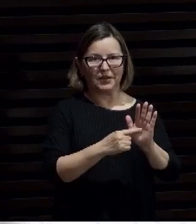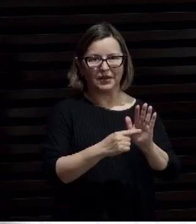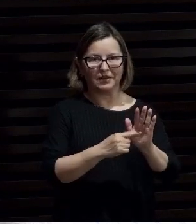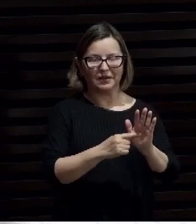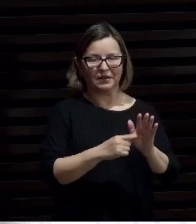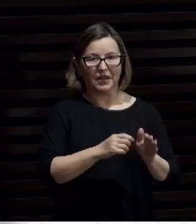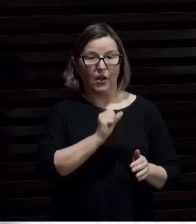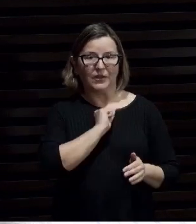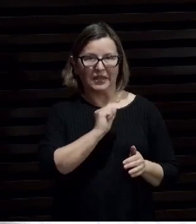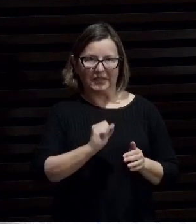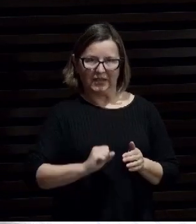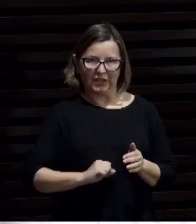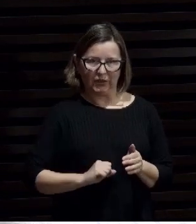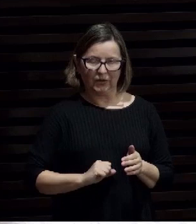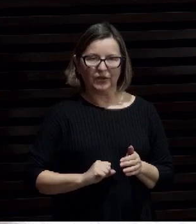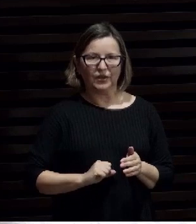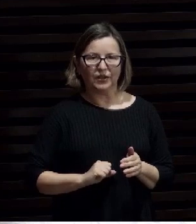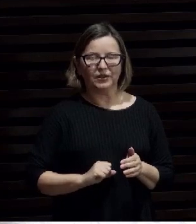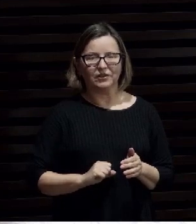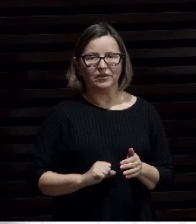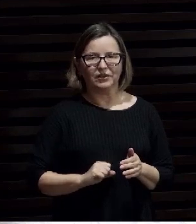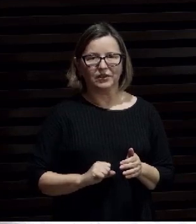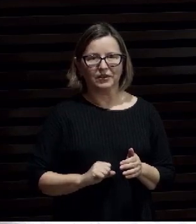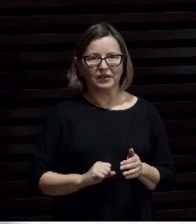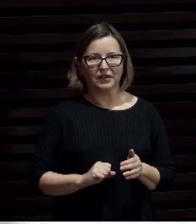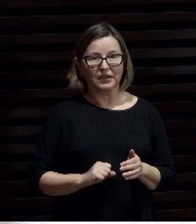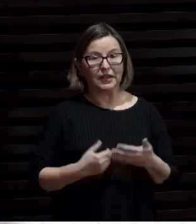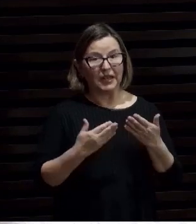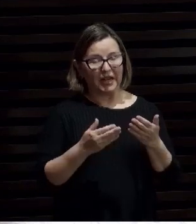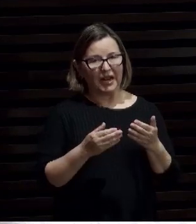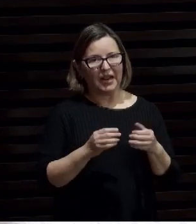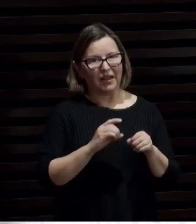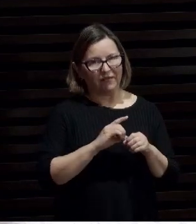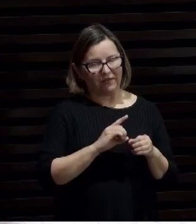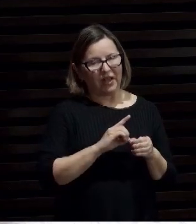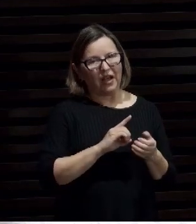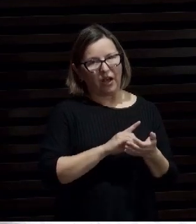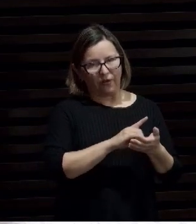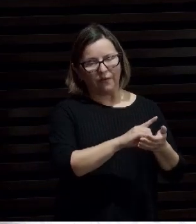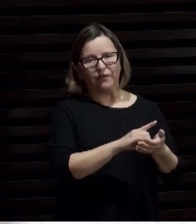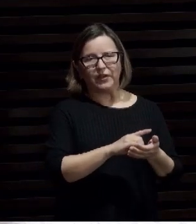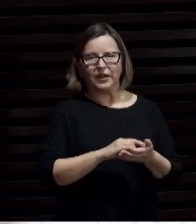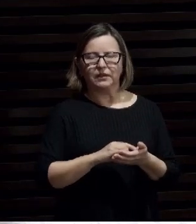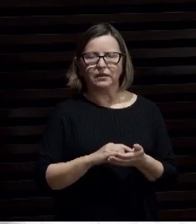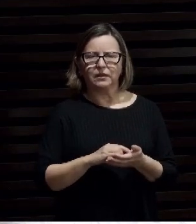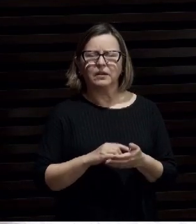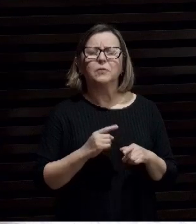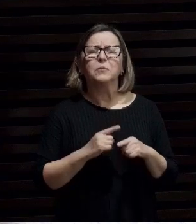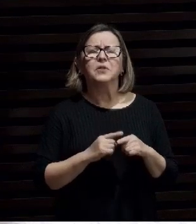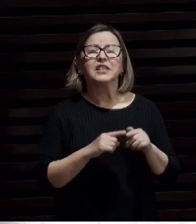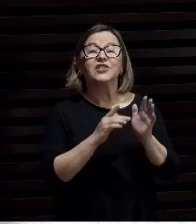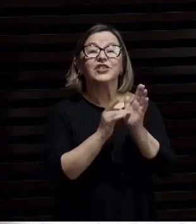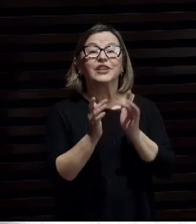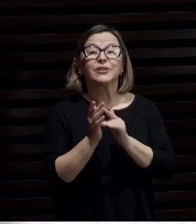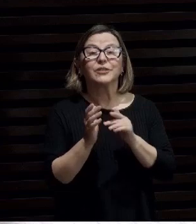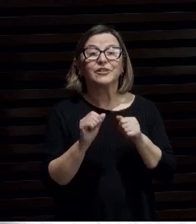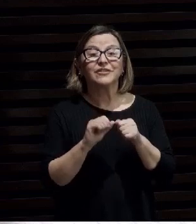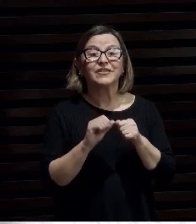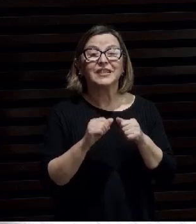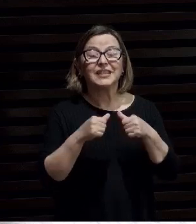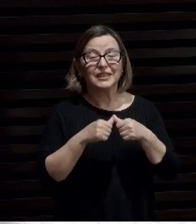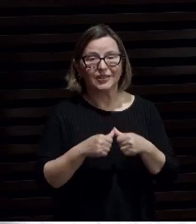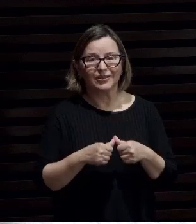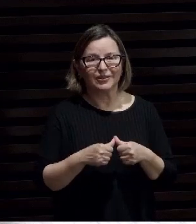sacerdote e apresenta para ele a oferta que Moisés mandou. Por que Jesus fez isso? Porque Jesus tem um